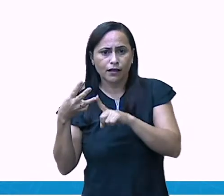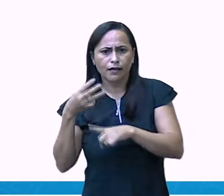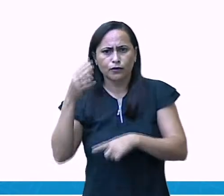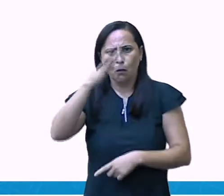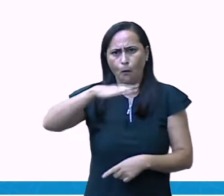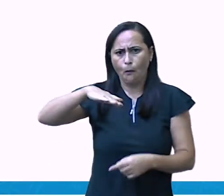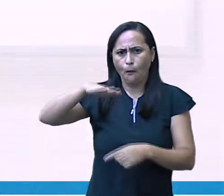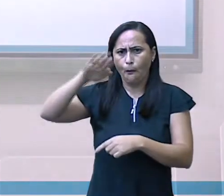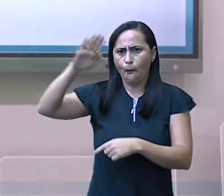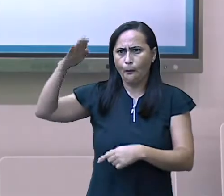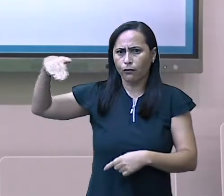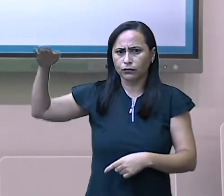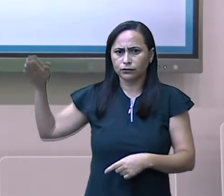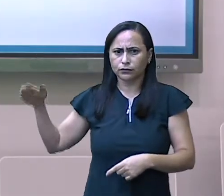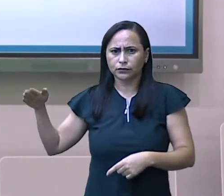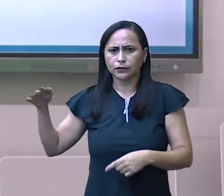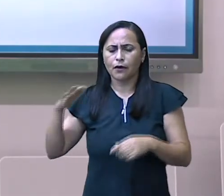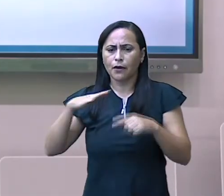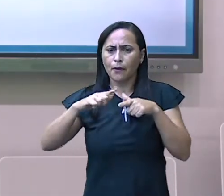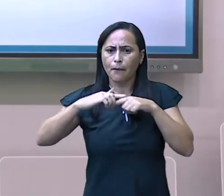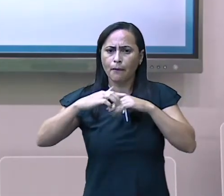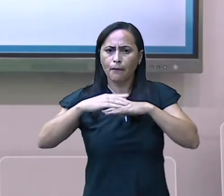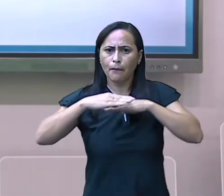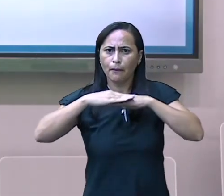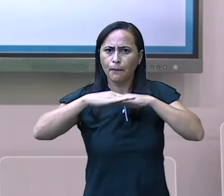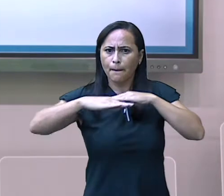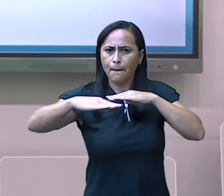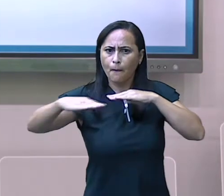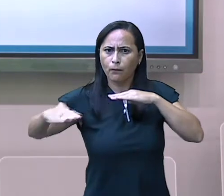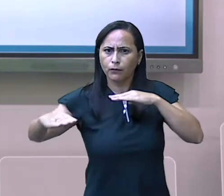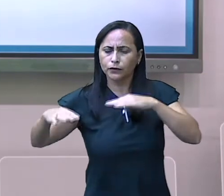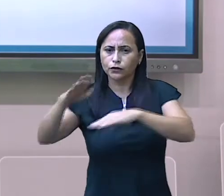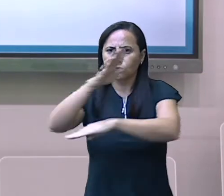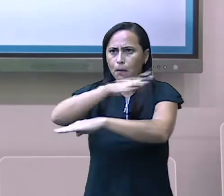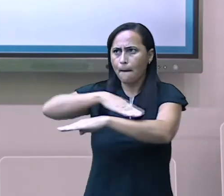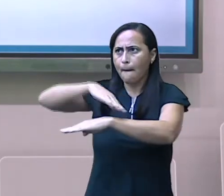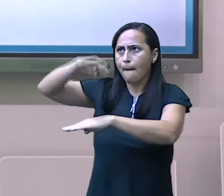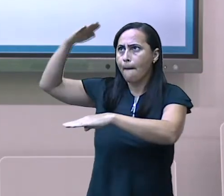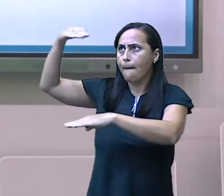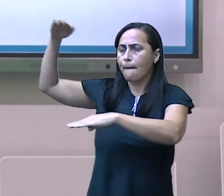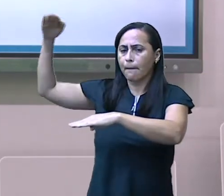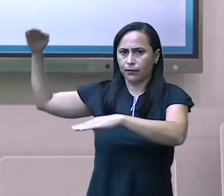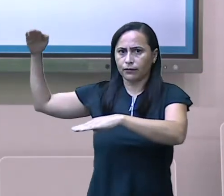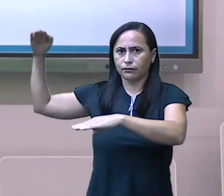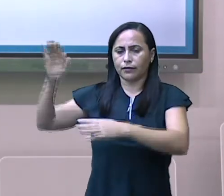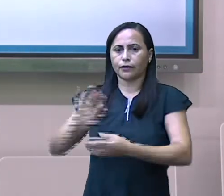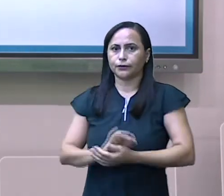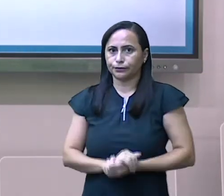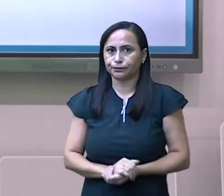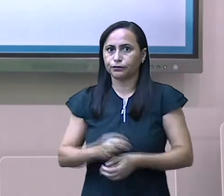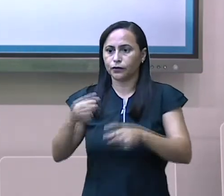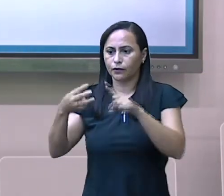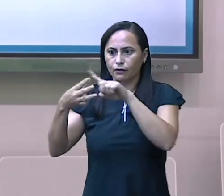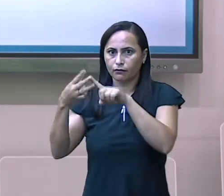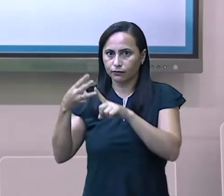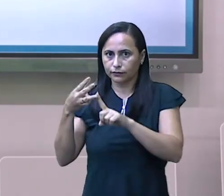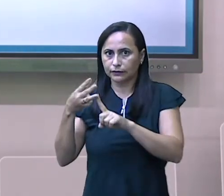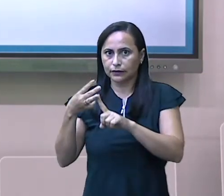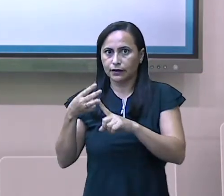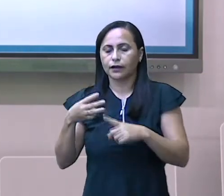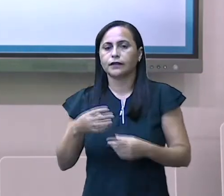planaltos. Então, nós trabalhamos esses 3 tipos de relevo na nossa aula